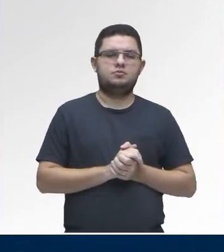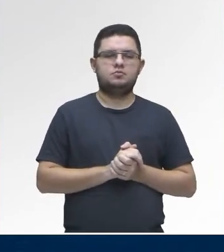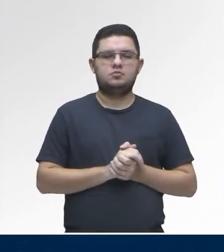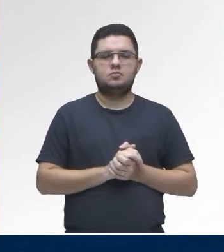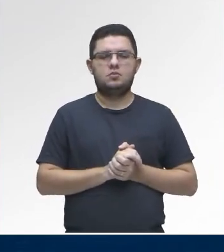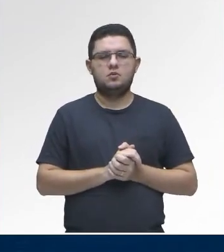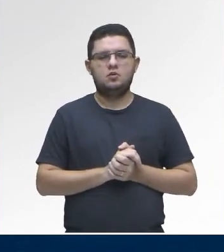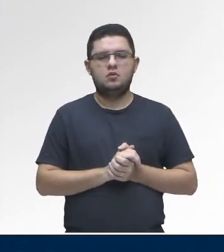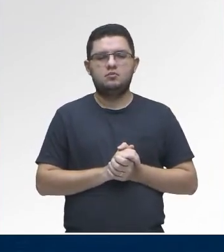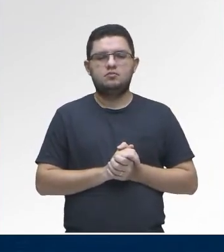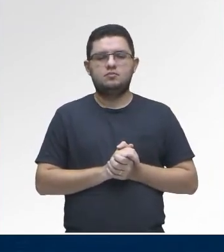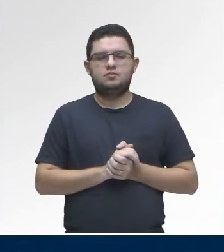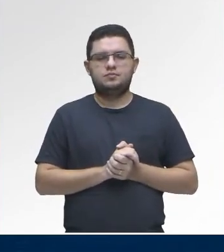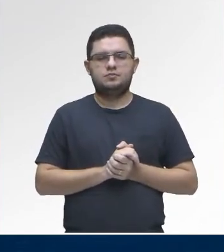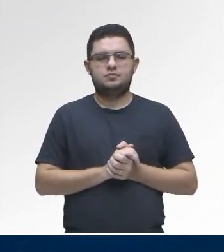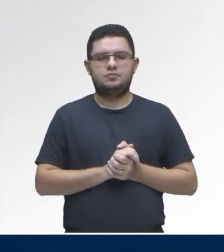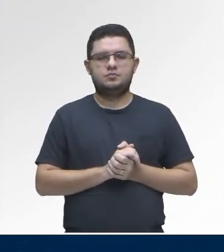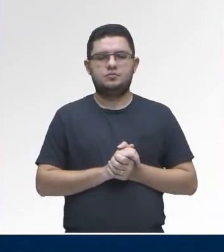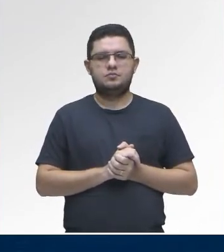100.